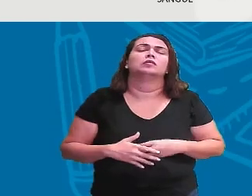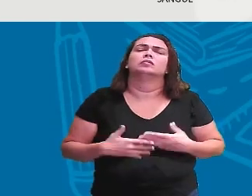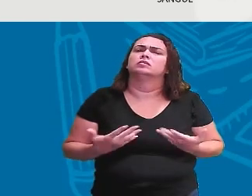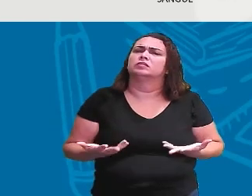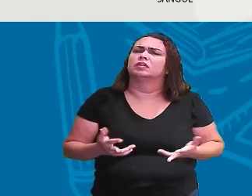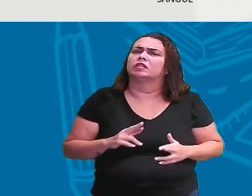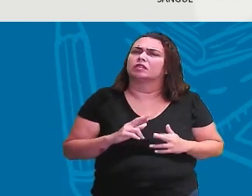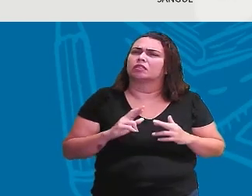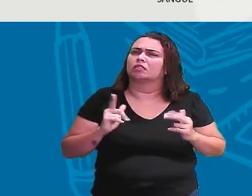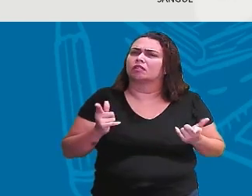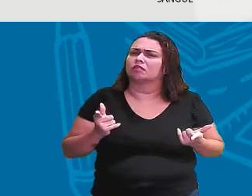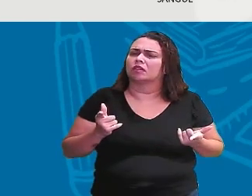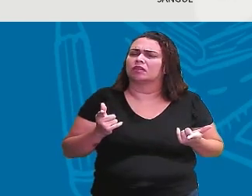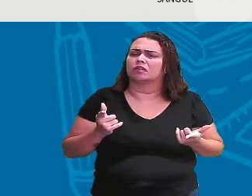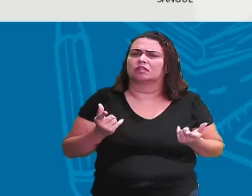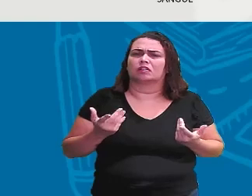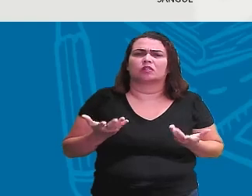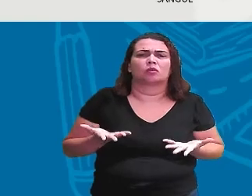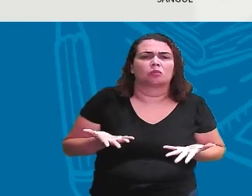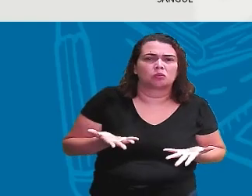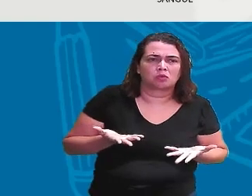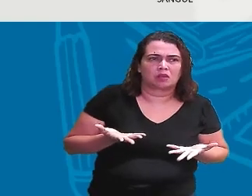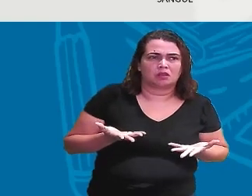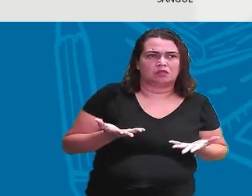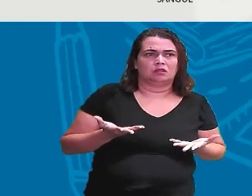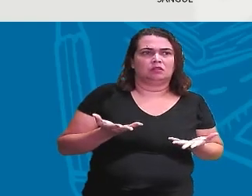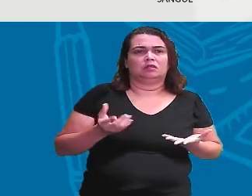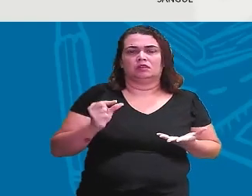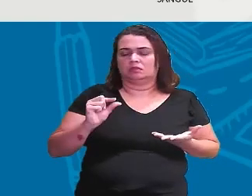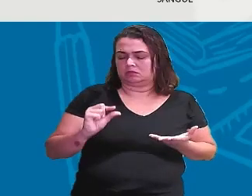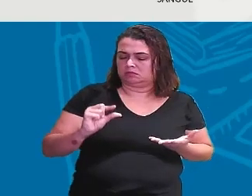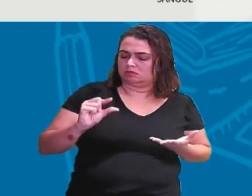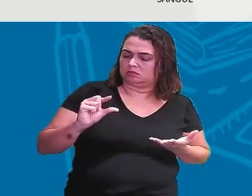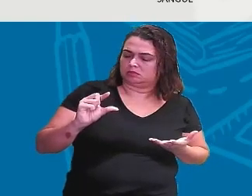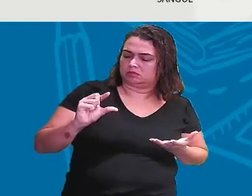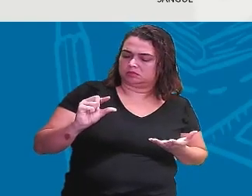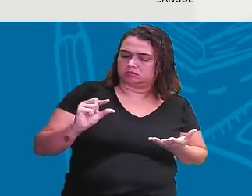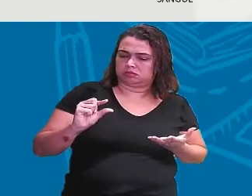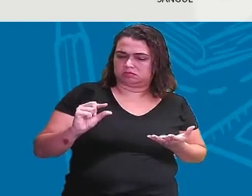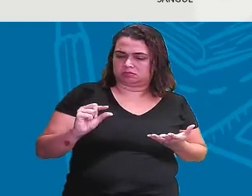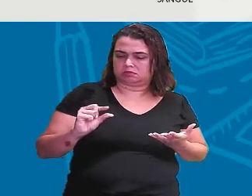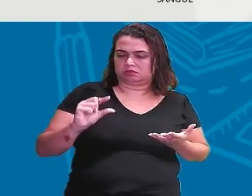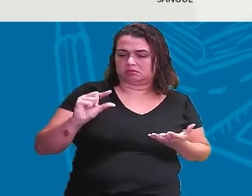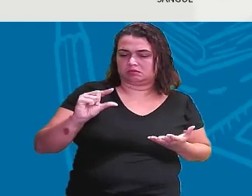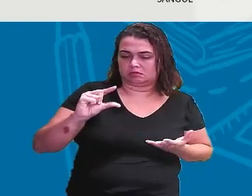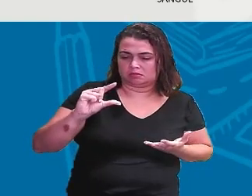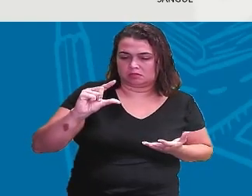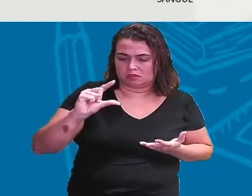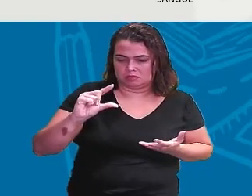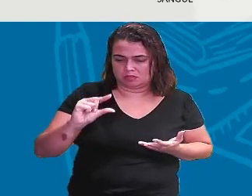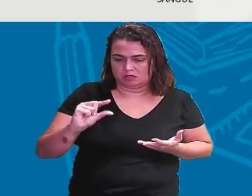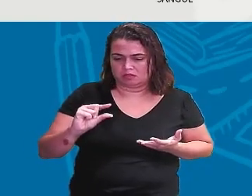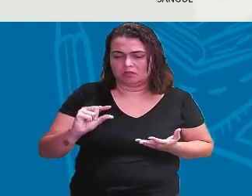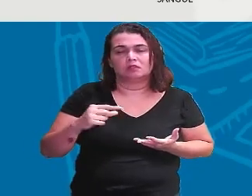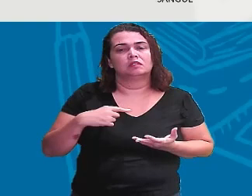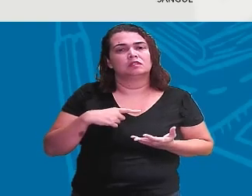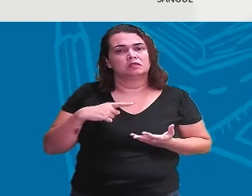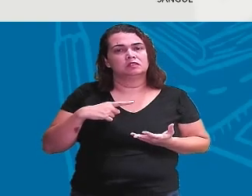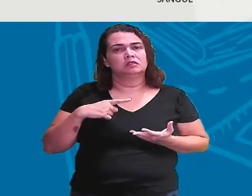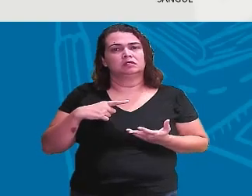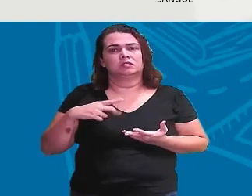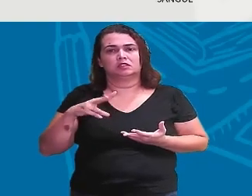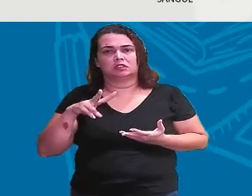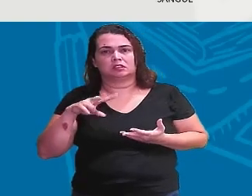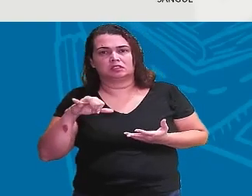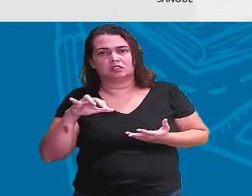o calibre, tá certo? E o que seria, professor, o calibre? A espessura desses vasos, tá certo? As